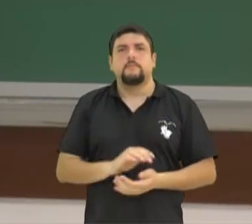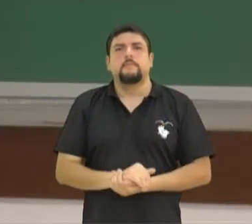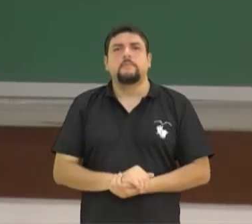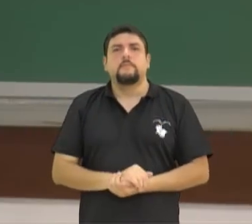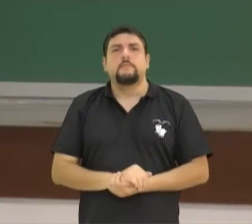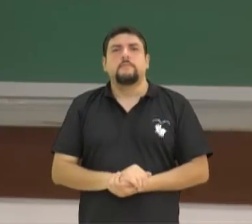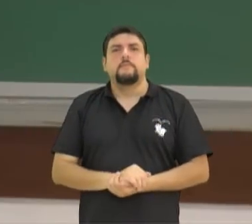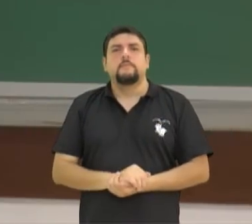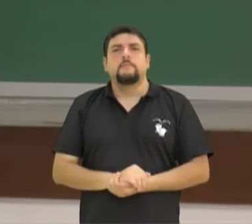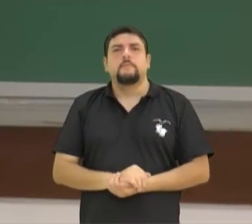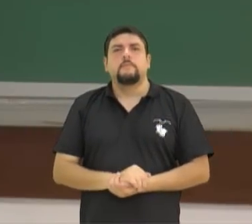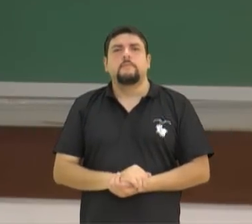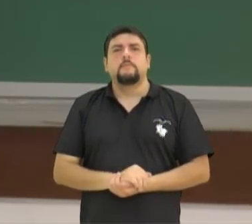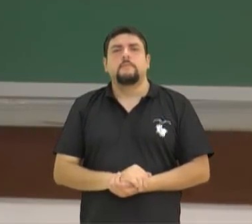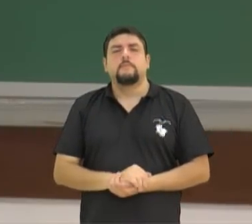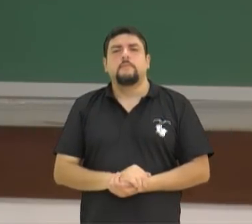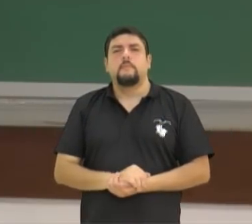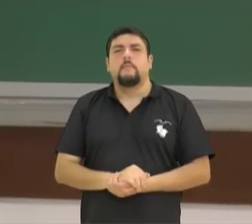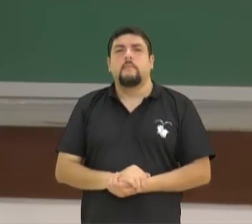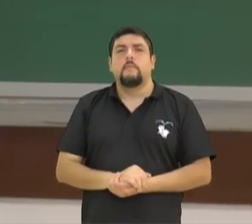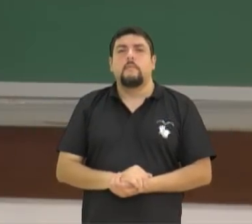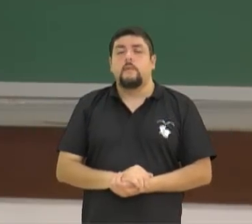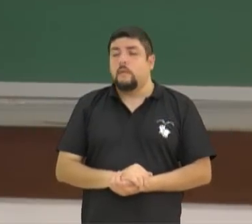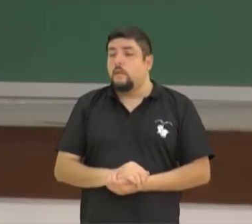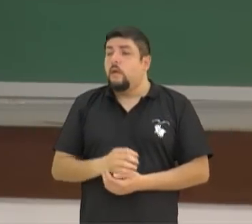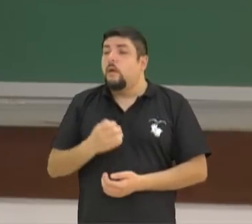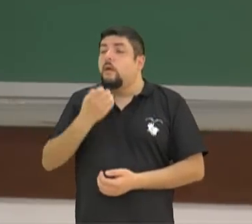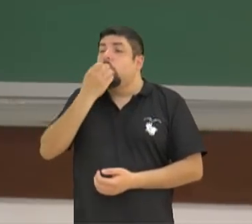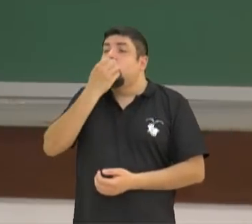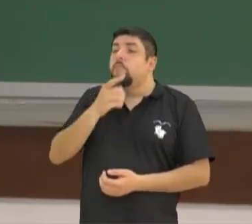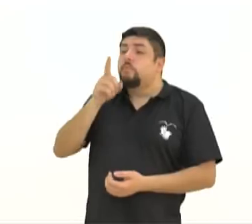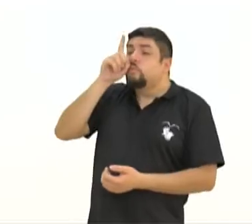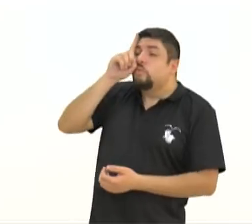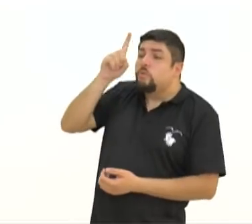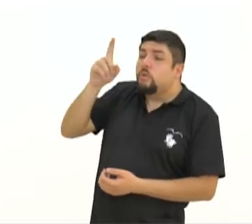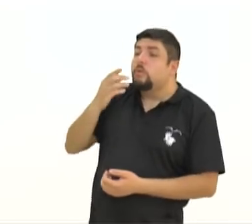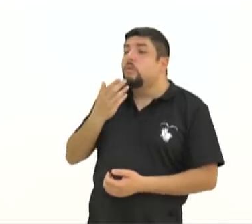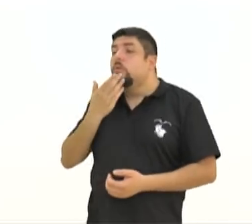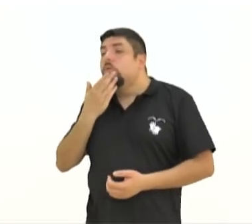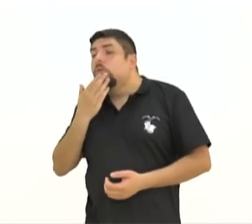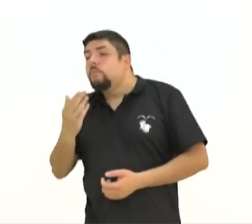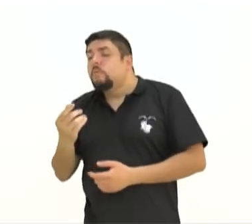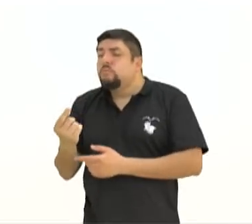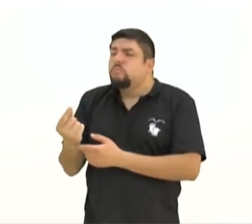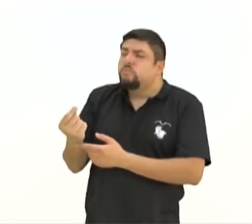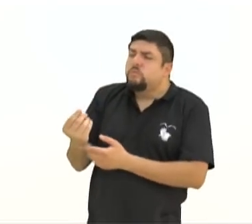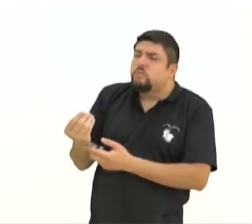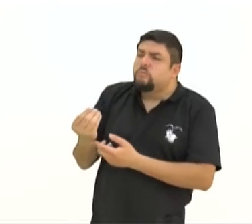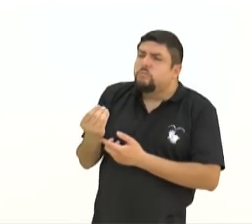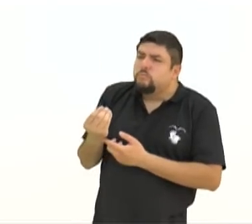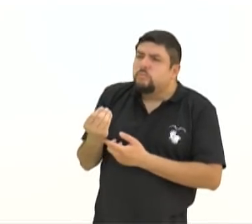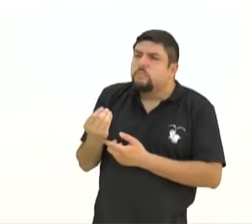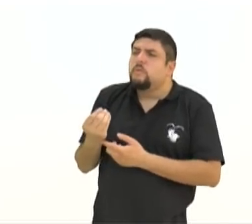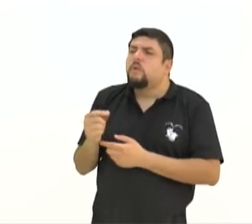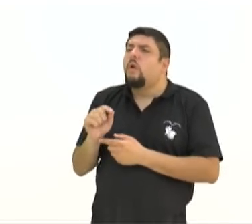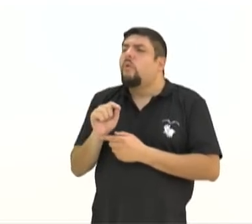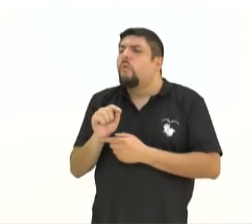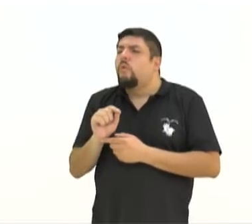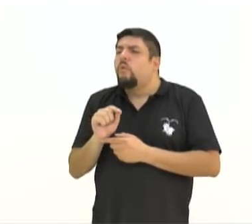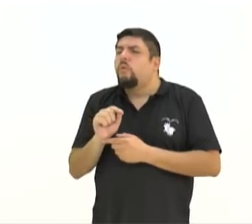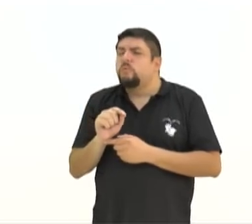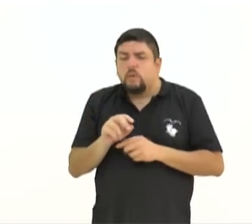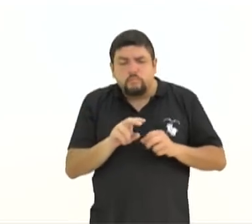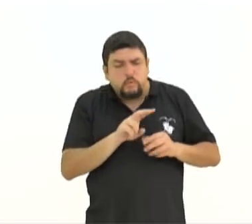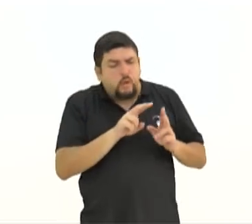a tirinha. Bom dia, estamos pedindo uma contribuição para manter o lar dos tremas